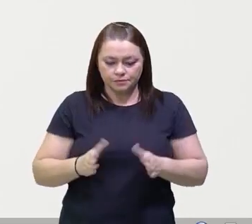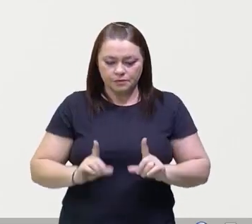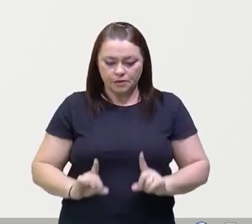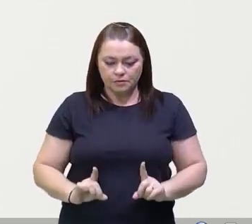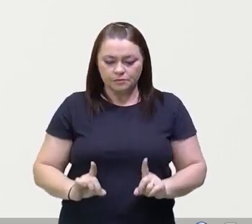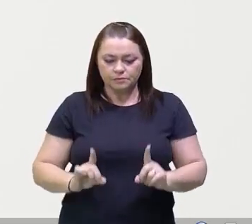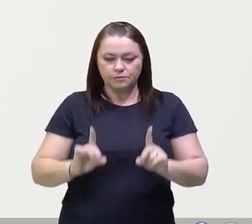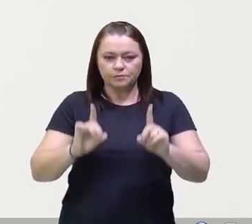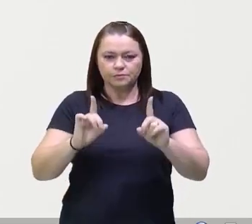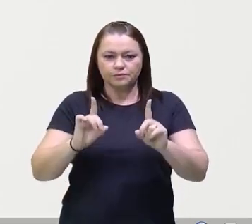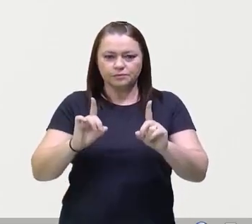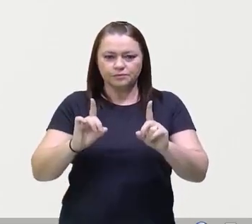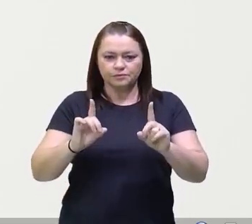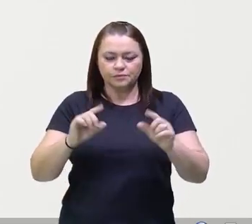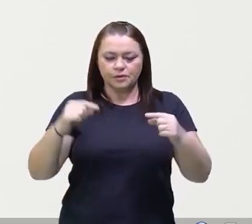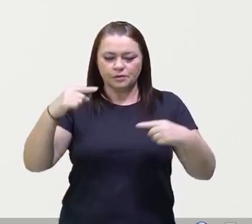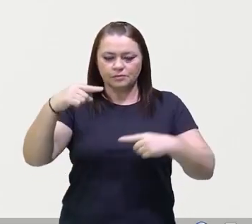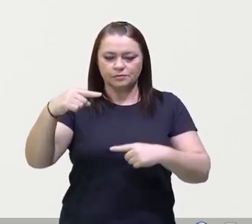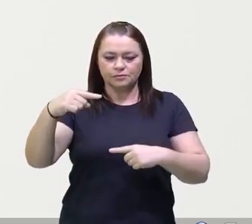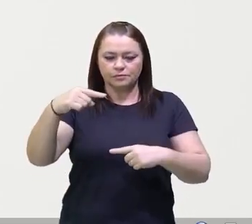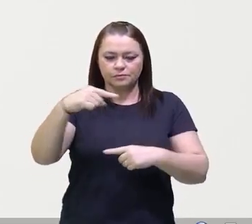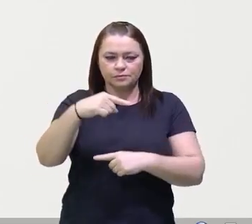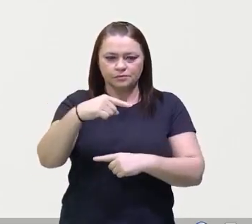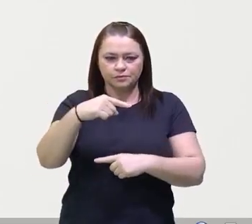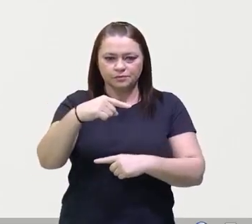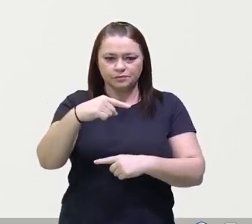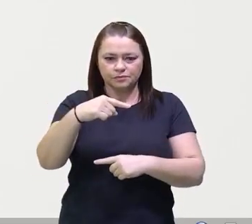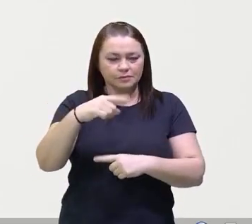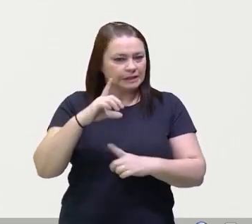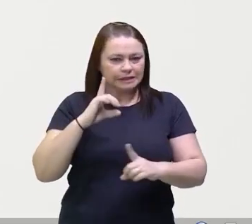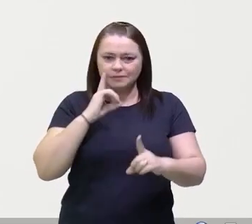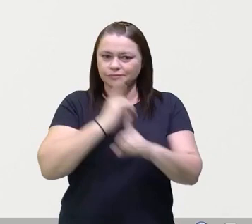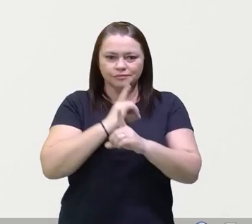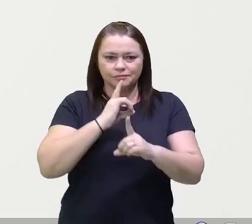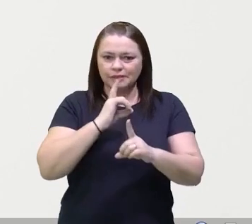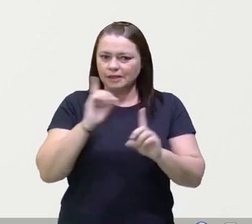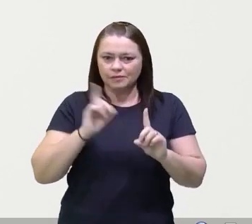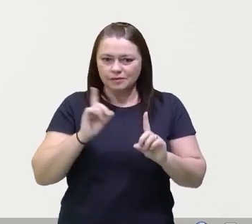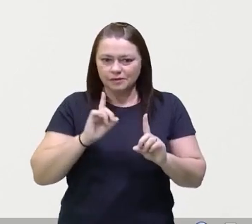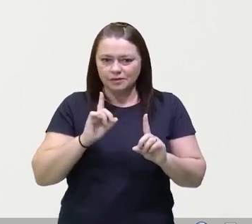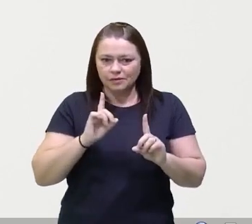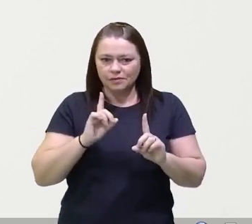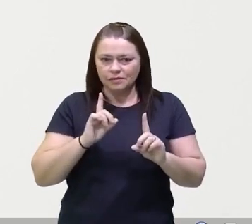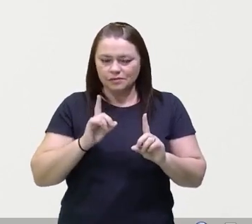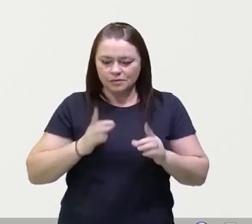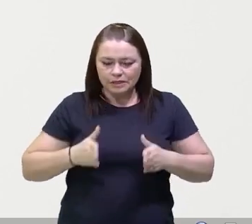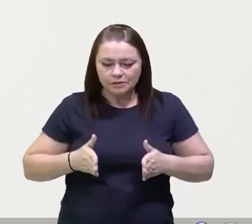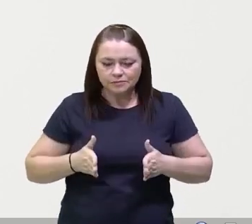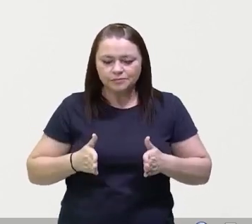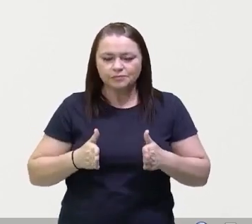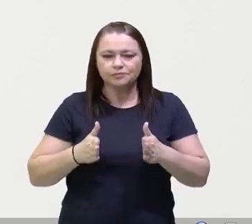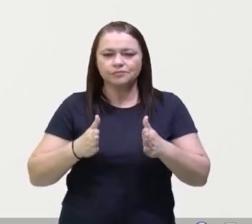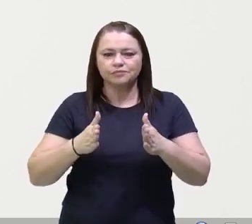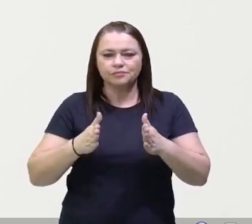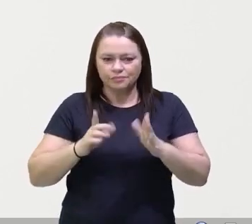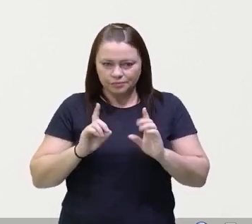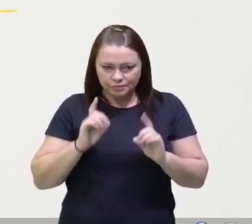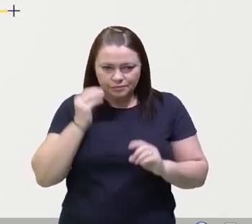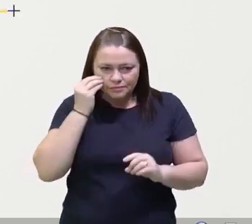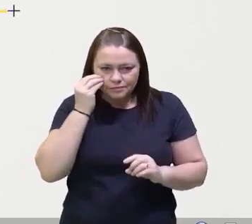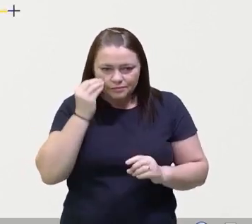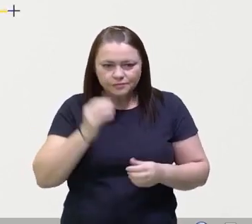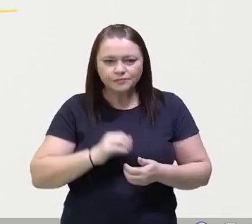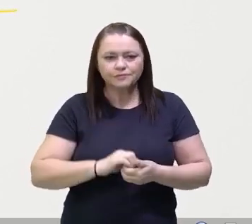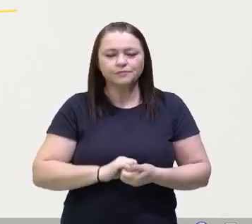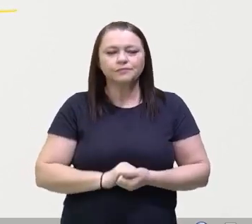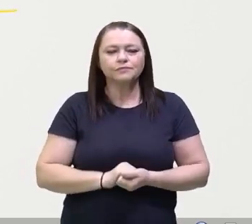lados paralelos. Olha aqui, ó. Esse lado aqui, ó, é paralelo a esse, ó. São opostos e são paralelos. Veja. Ó, vamos